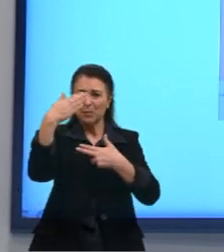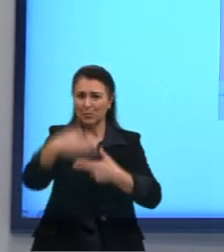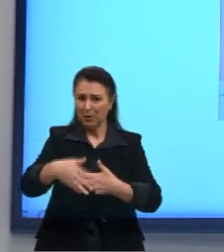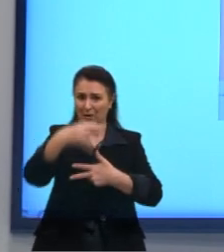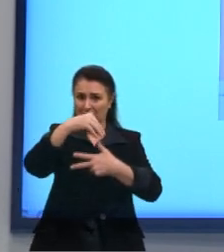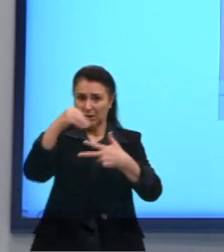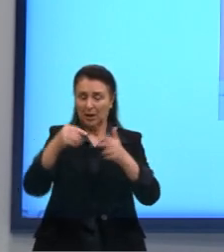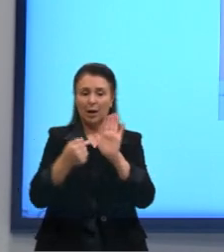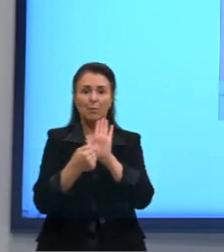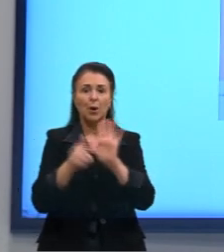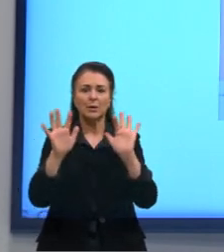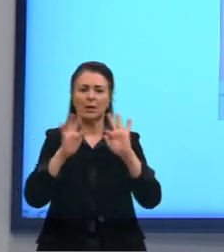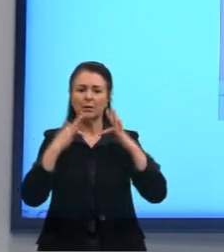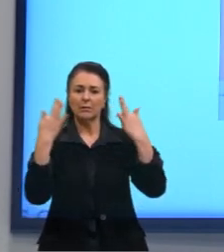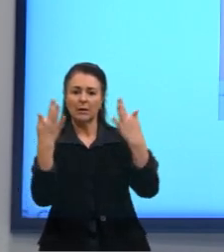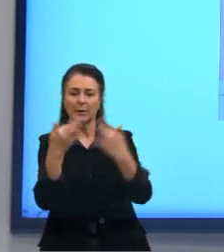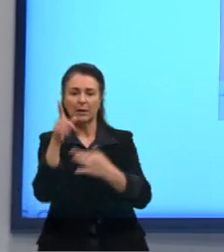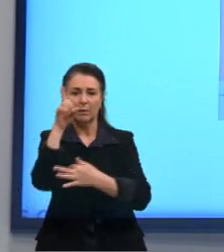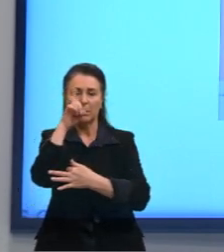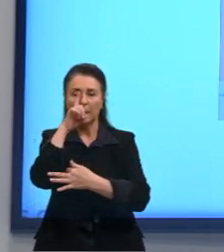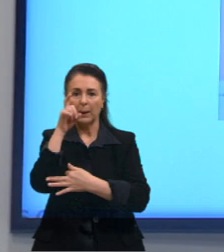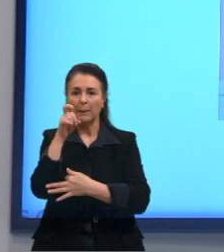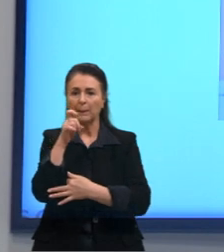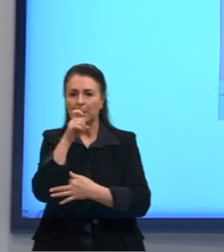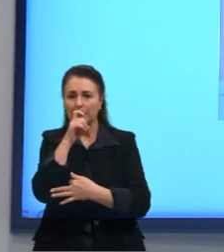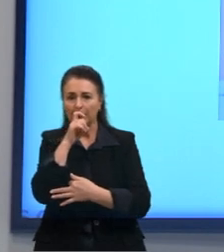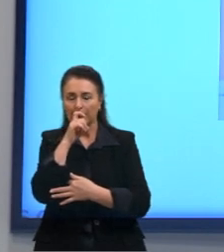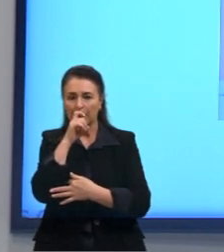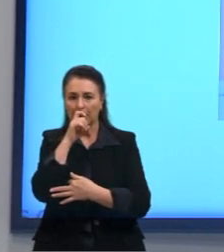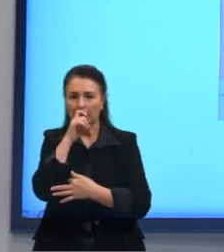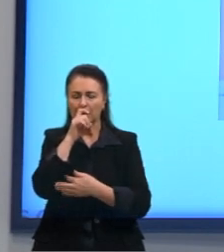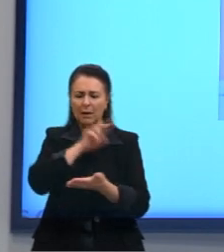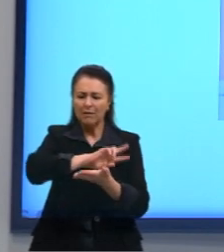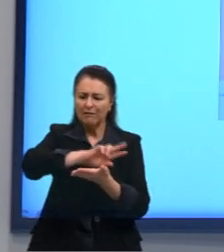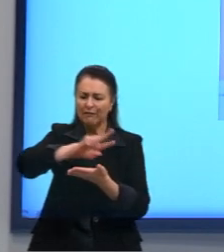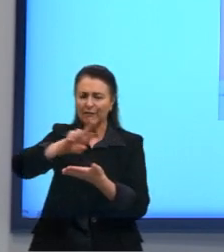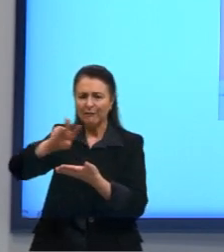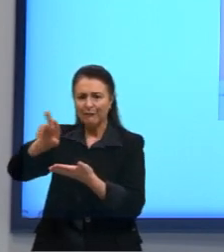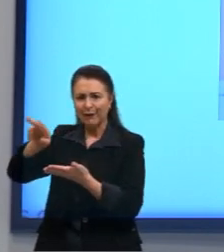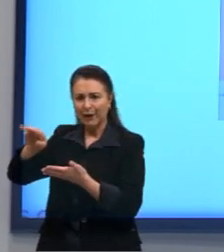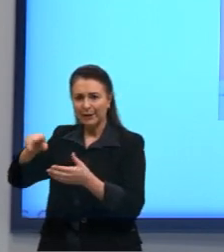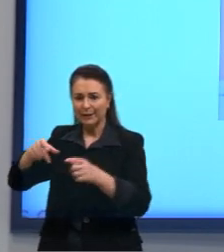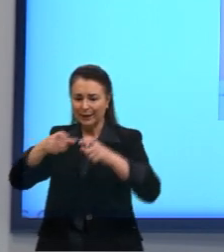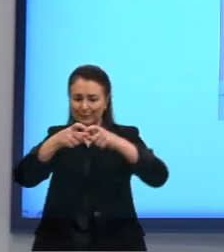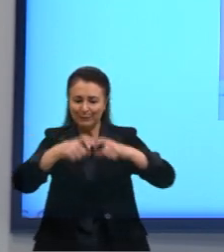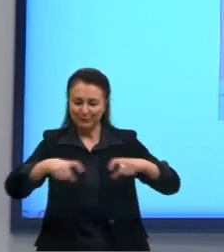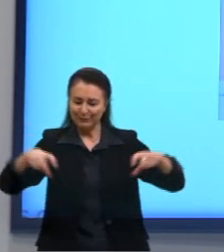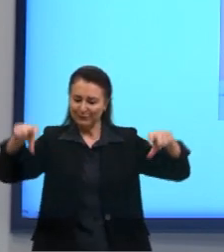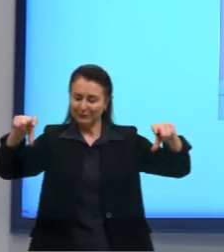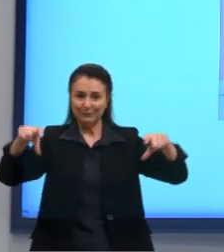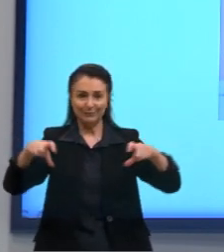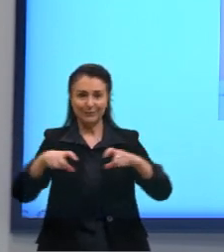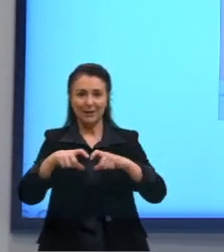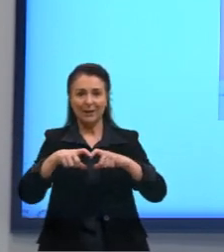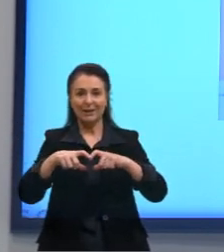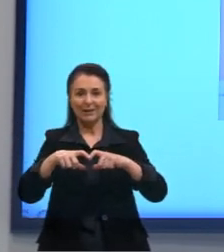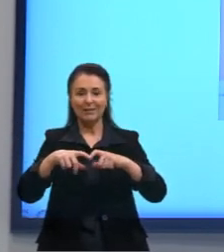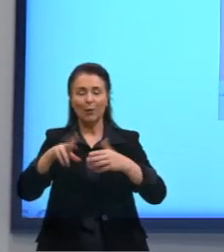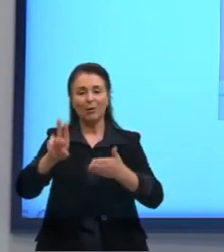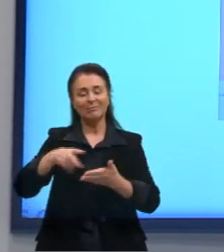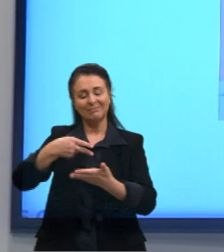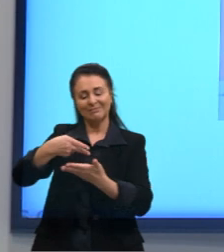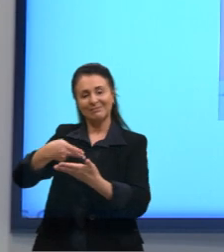traz uma família né o pai a mãe com várias crianças deitados numa rede eles têm do lado ali um